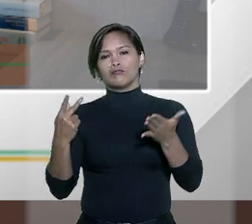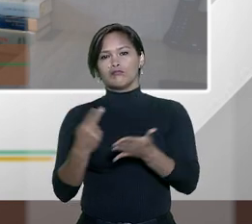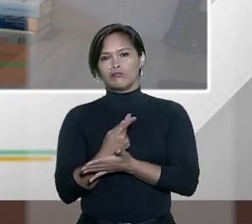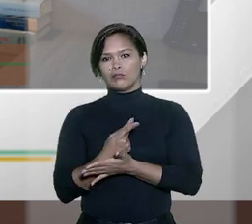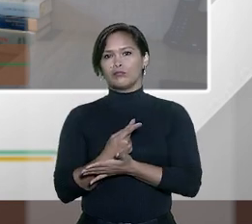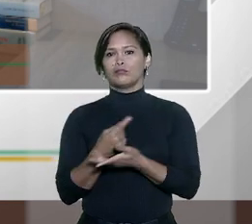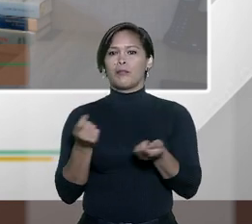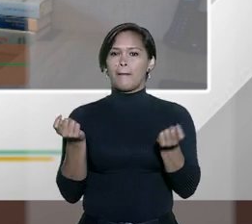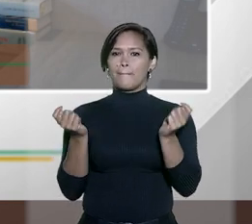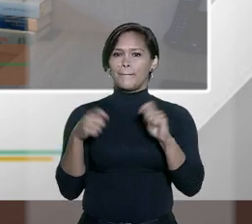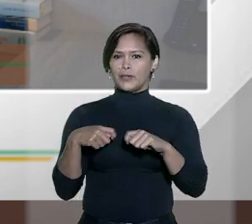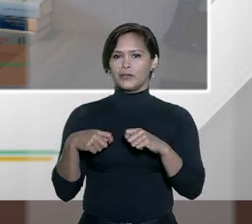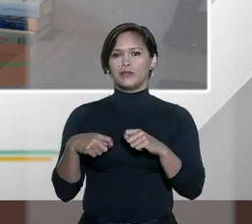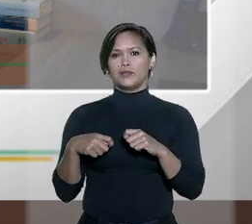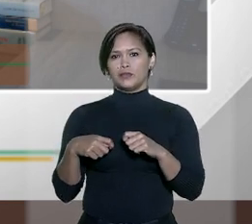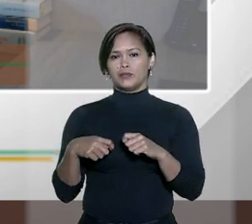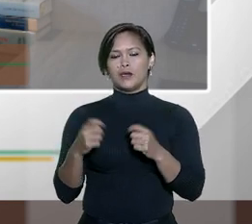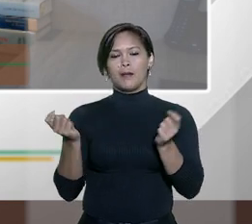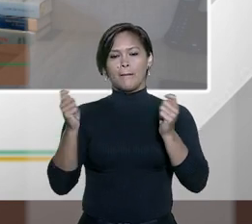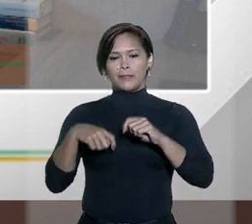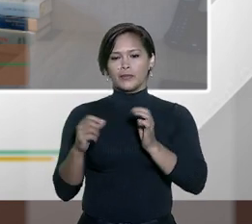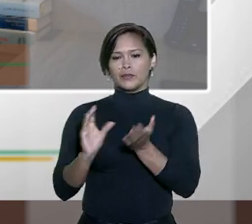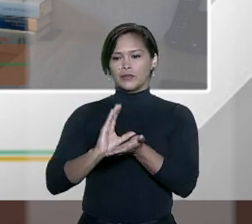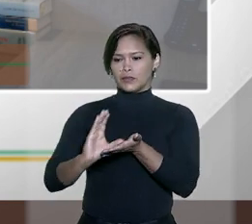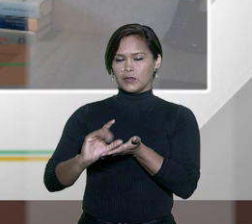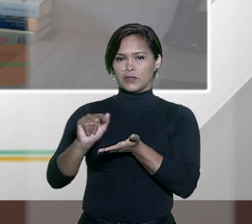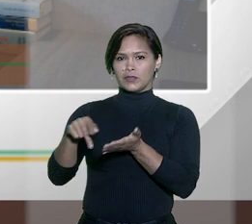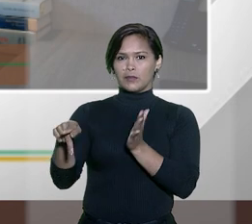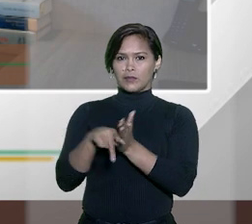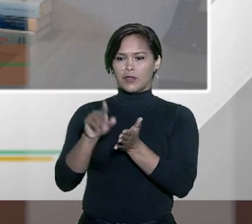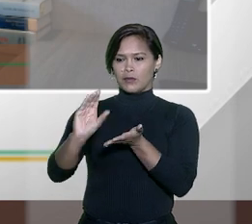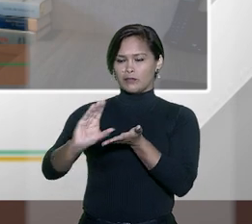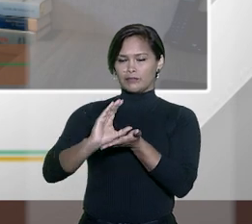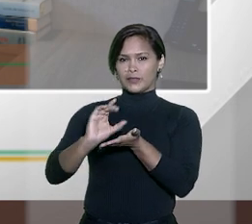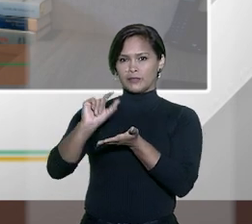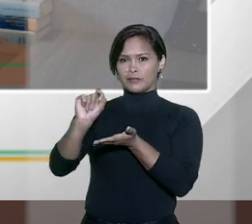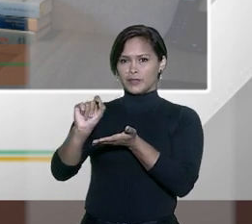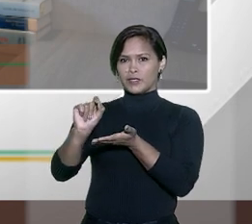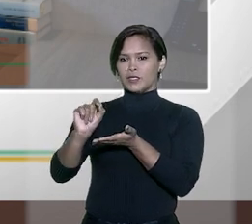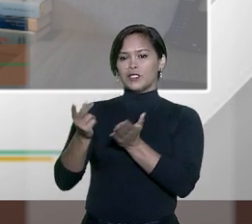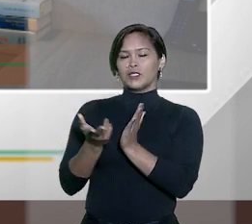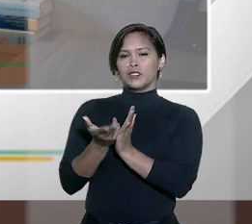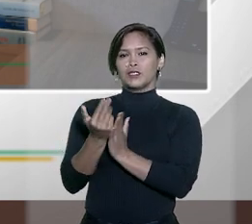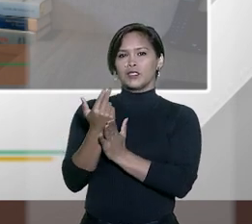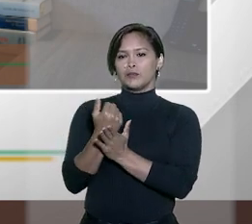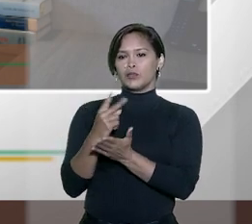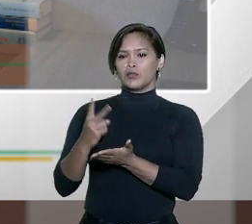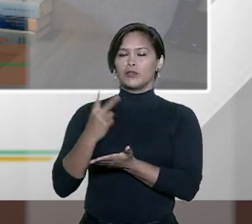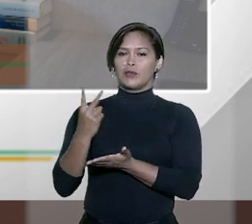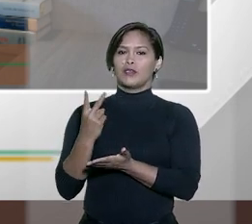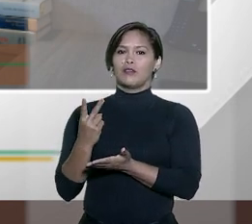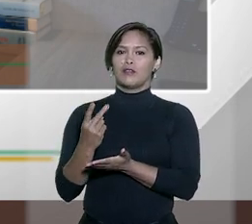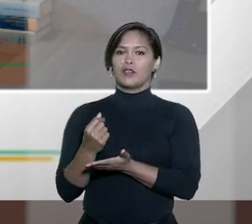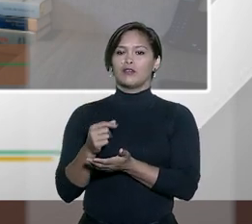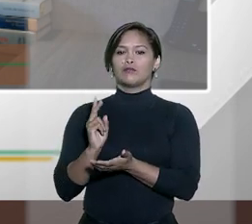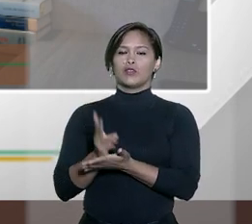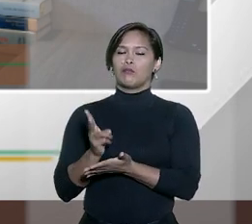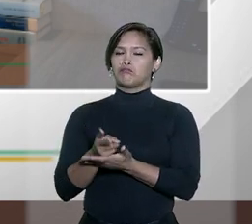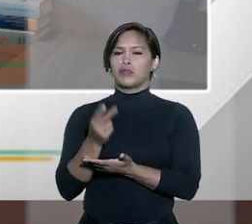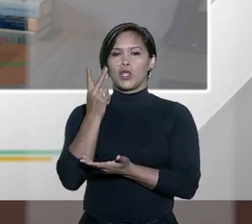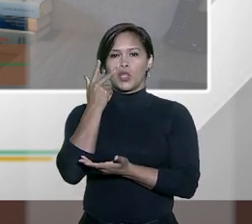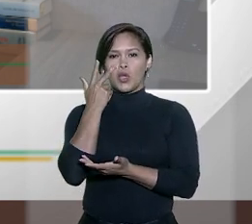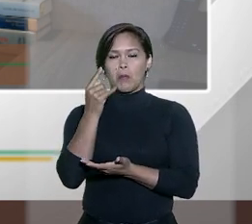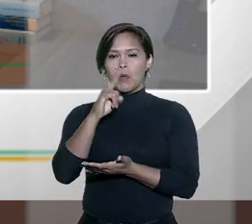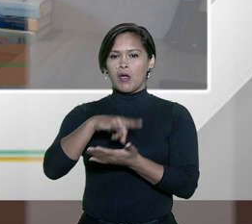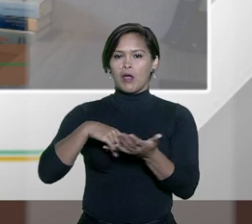eventuais de retenção na fonte e eventuais tributos sobre aqueles rendimentos. Então, segue a natureza